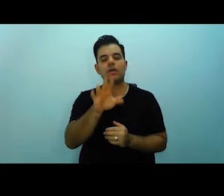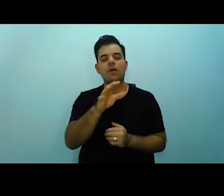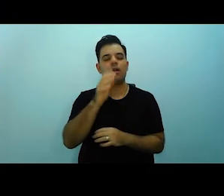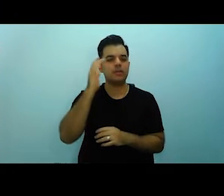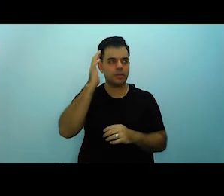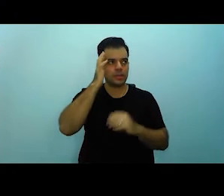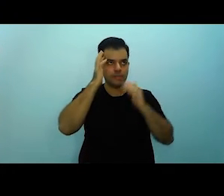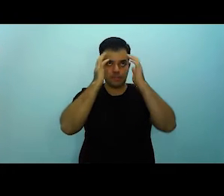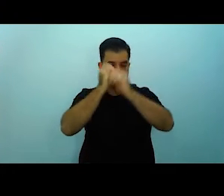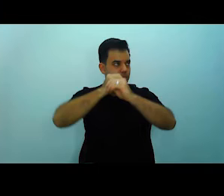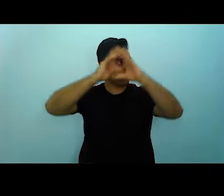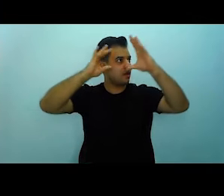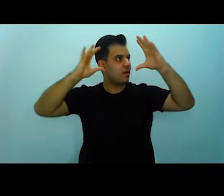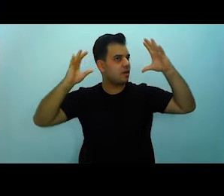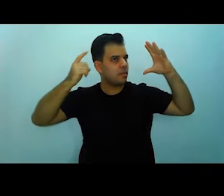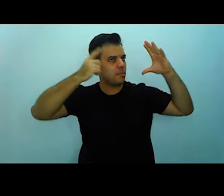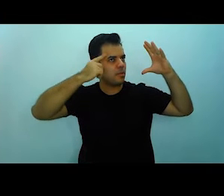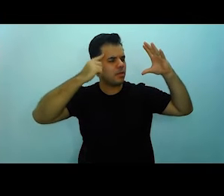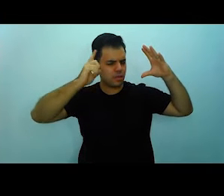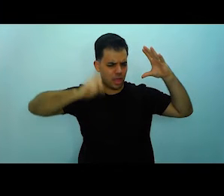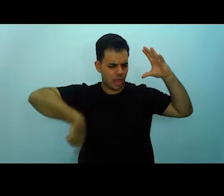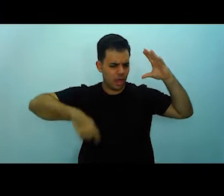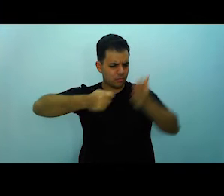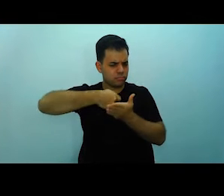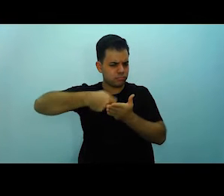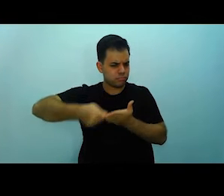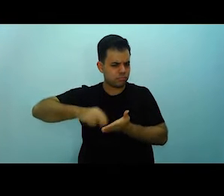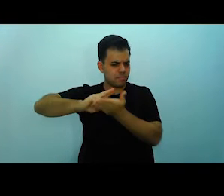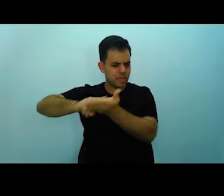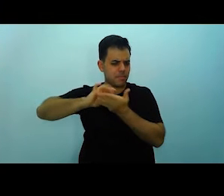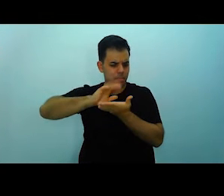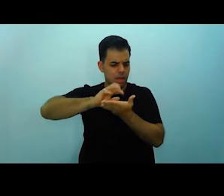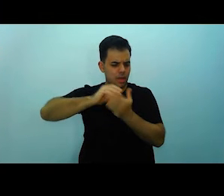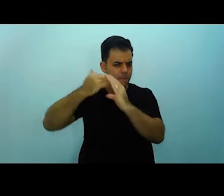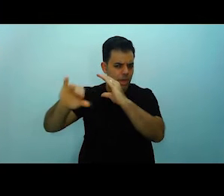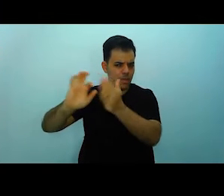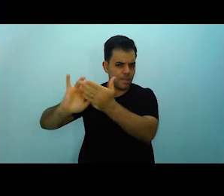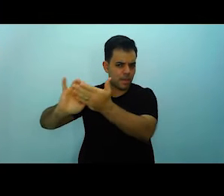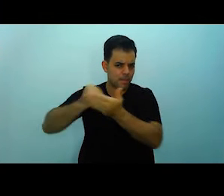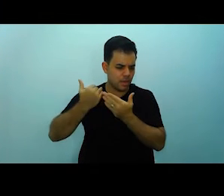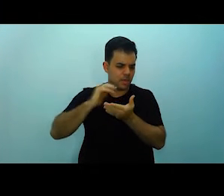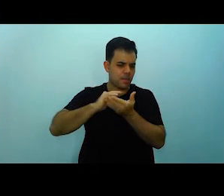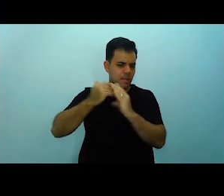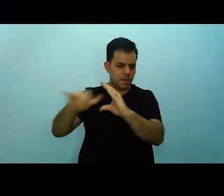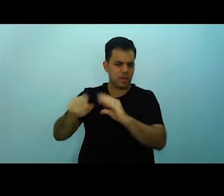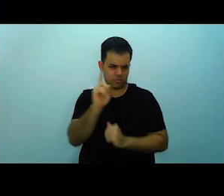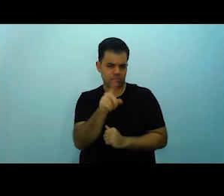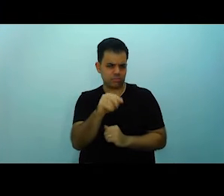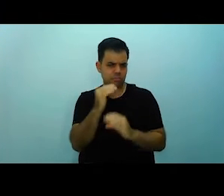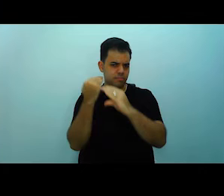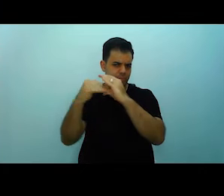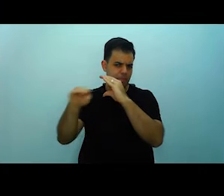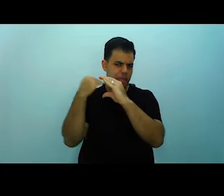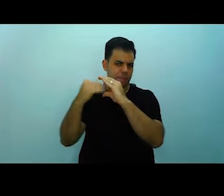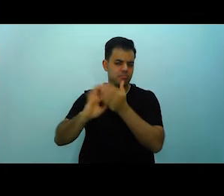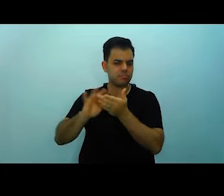que o que vem logo à cabeça, né, é por texto. Talvez essa seja a primeira resposta.